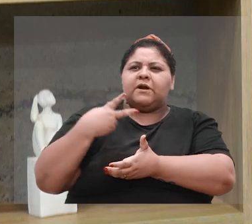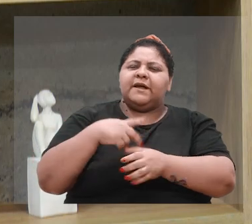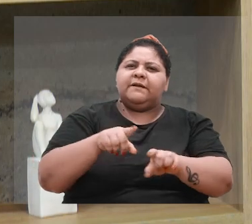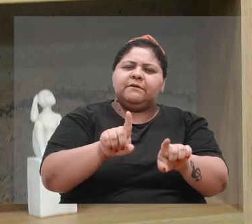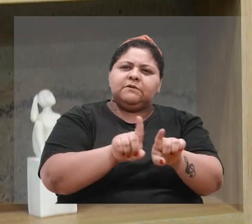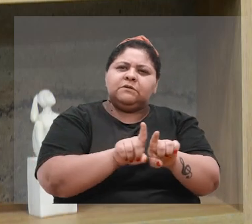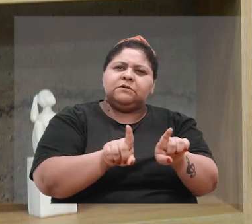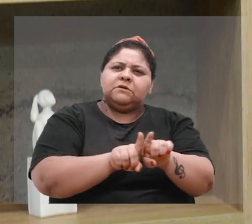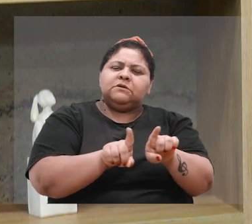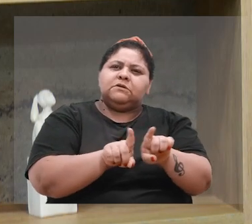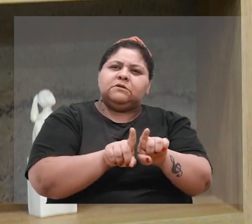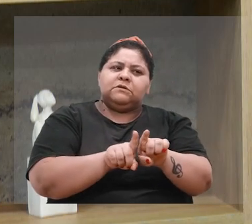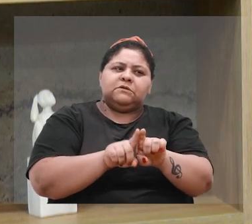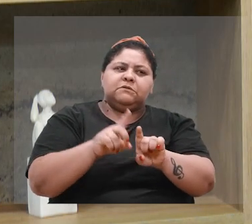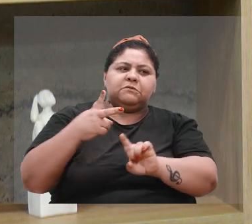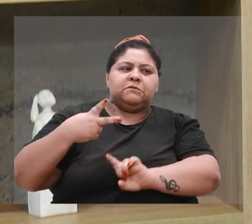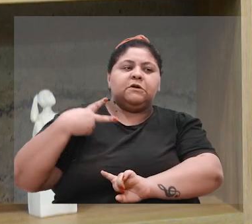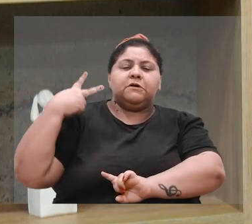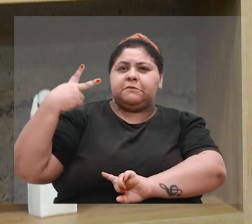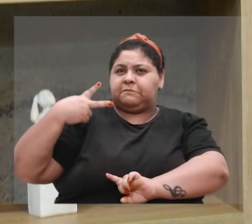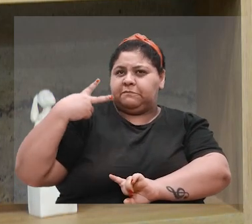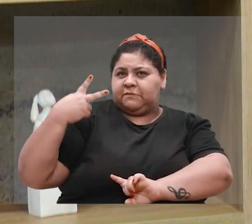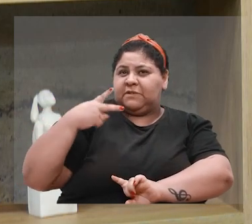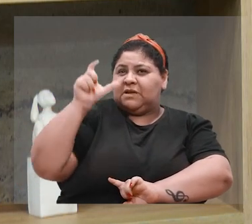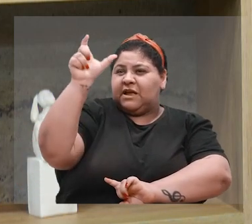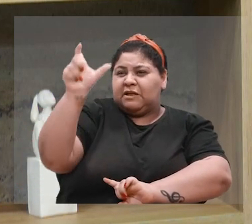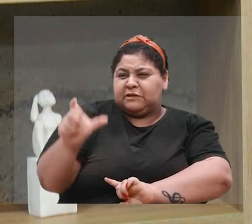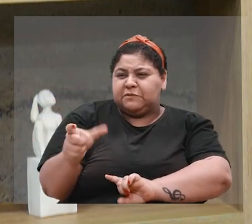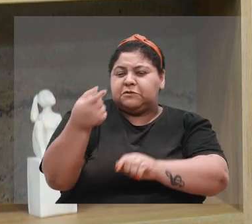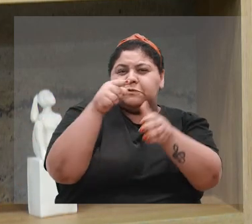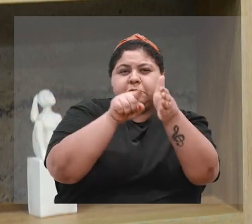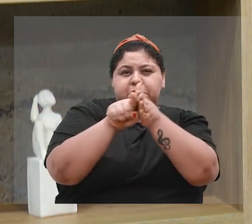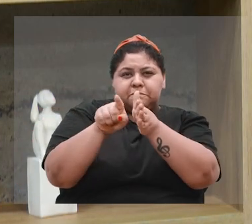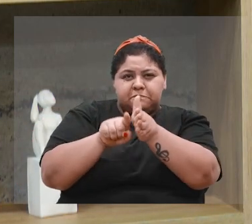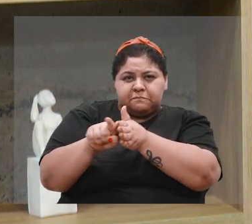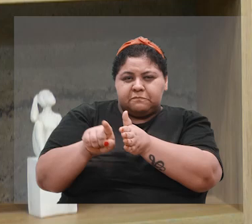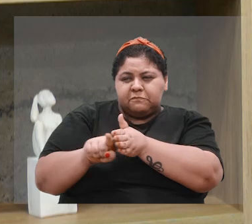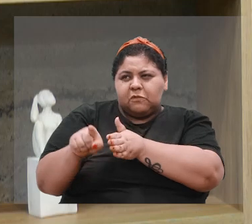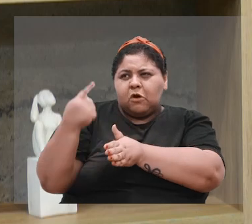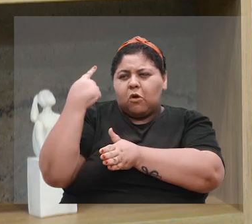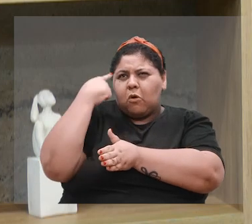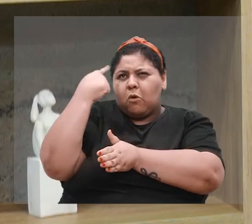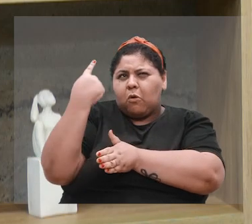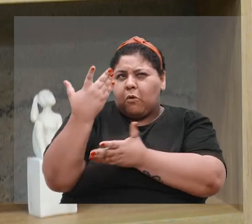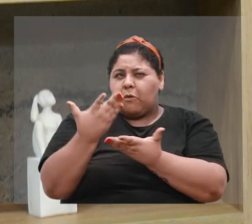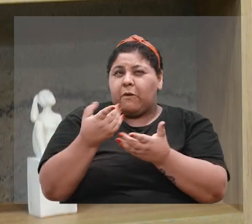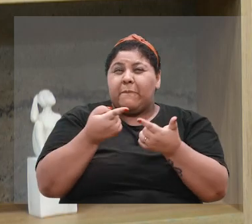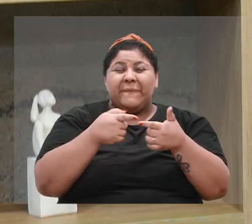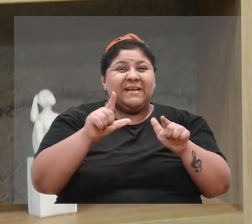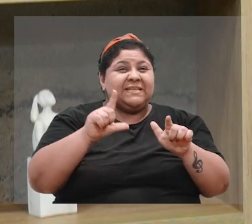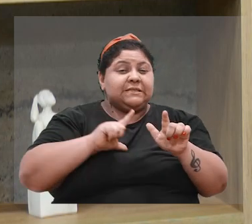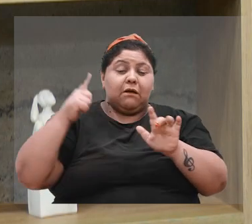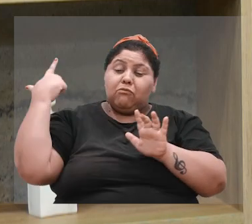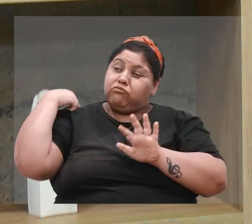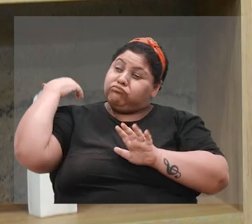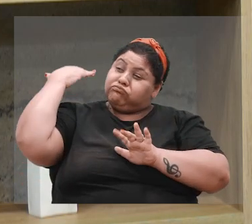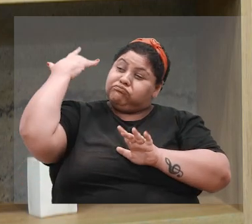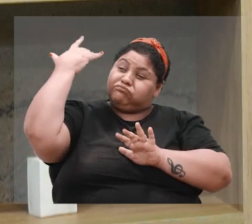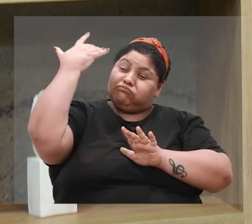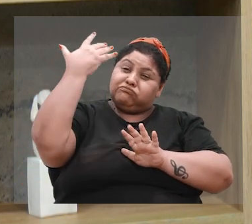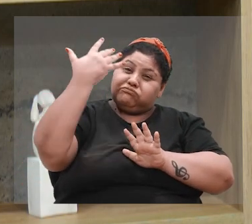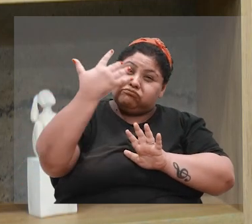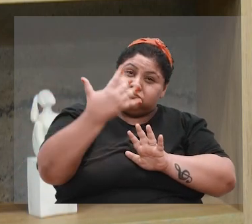sempre digo, o sujeito quando chega a vereador, as pessoas vão tentar pesquisar com uma ideia incipiente, mas tem toda uma